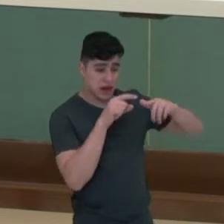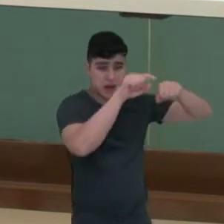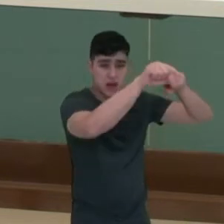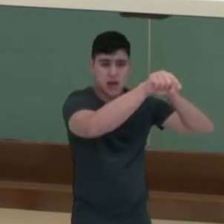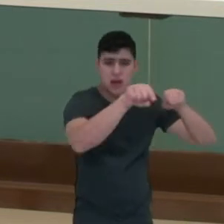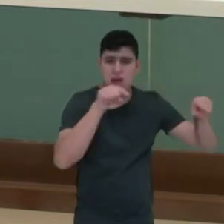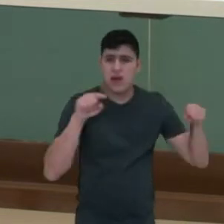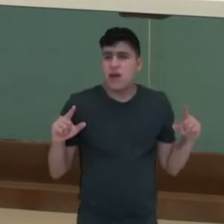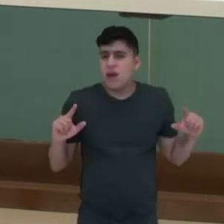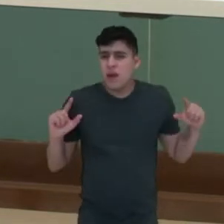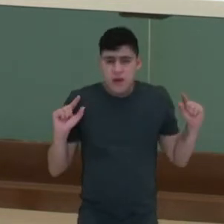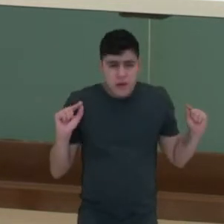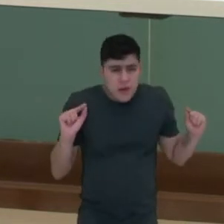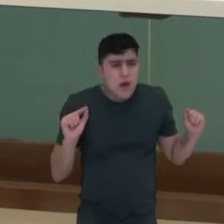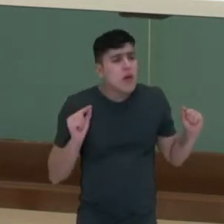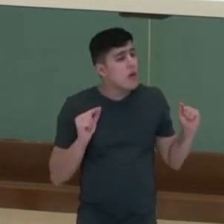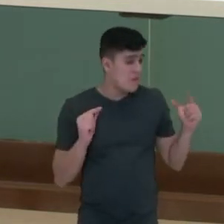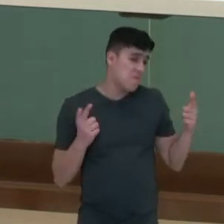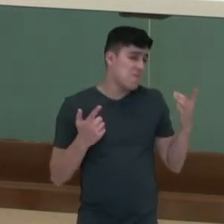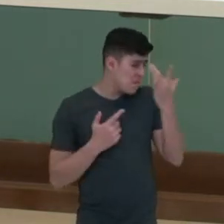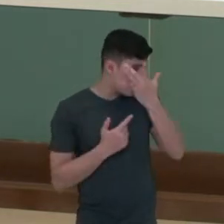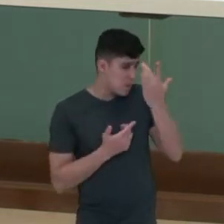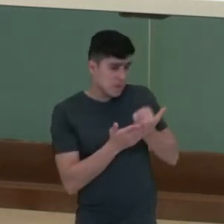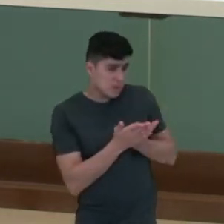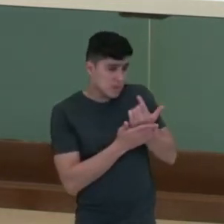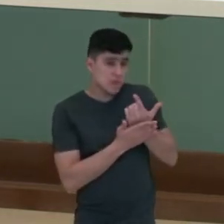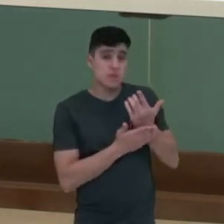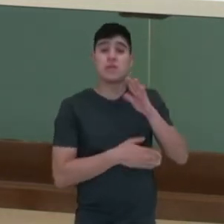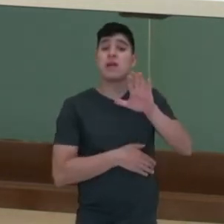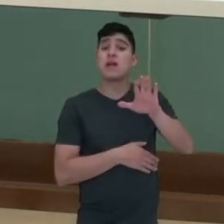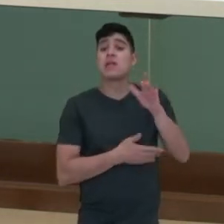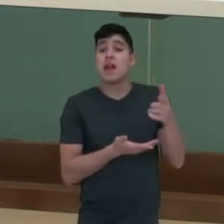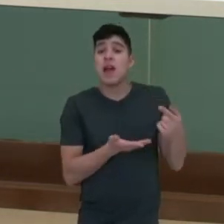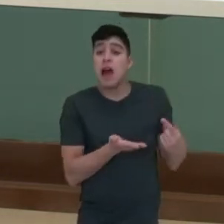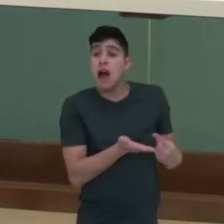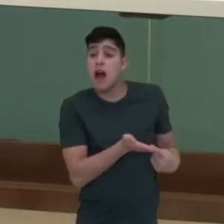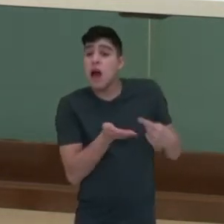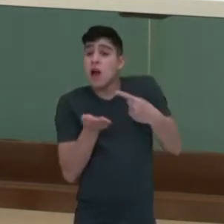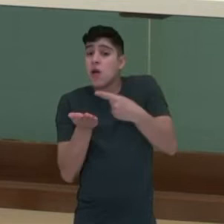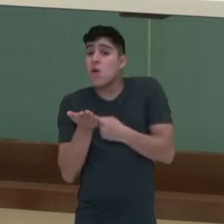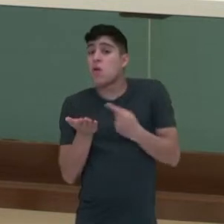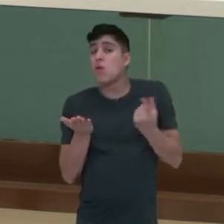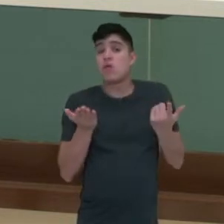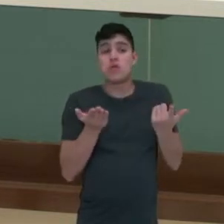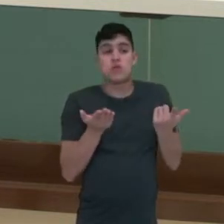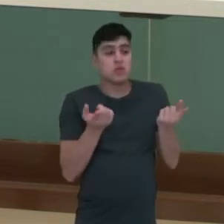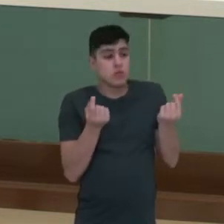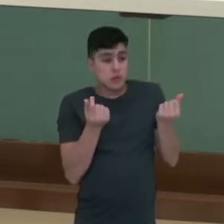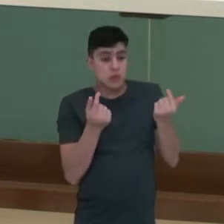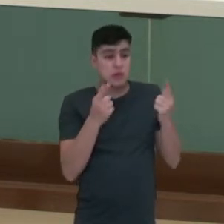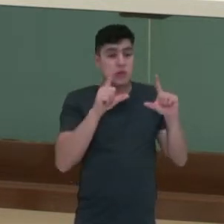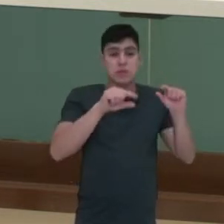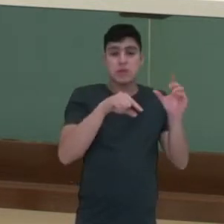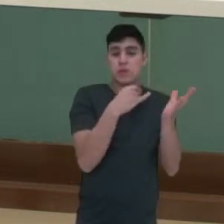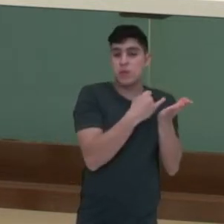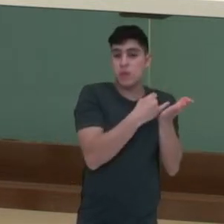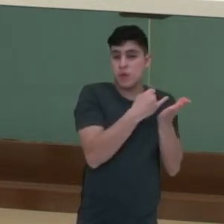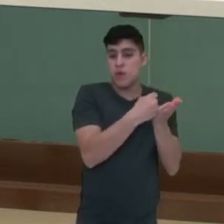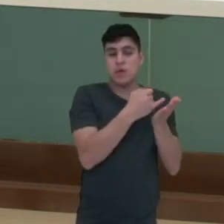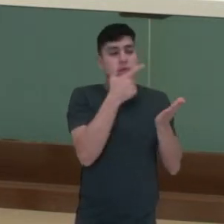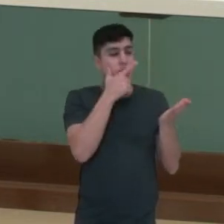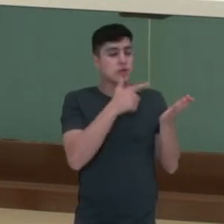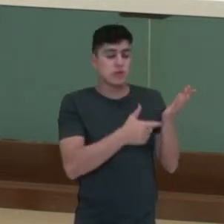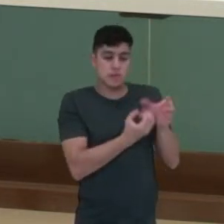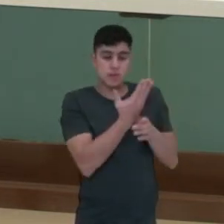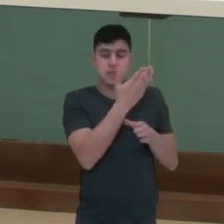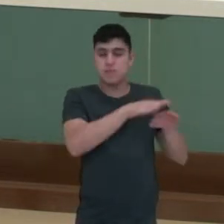buscar, além do mercado consumidor, acordos fiscais que reduzam os impostos para a produção dos seus veículos